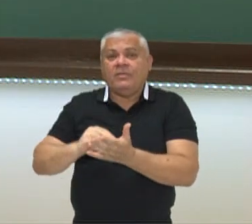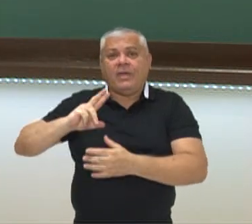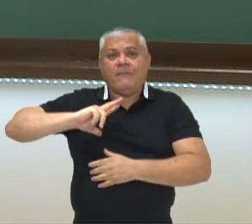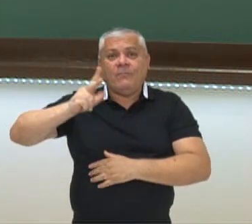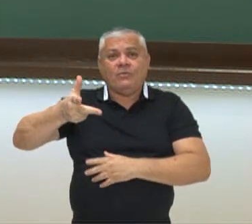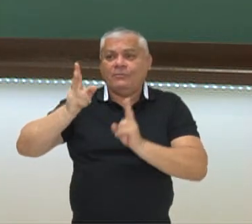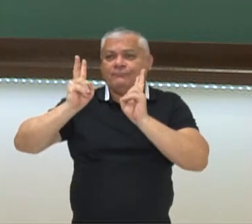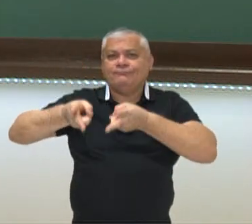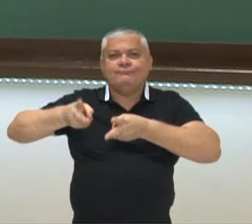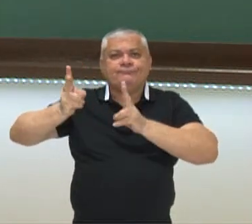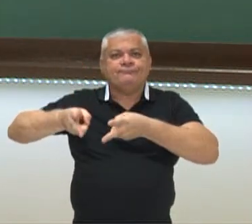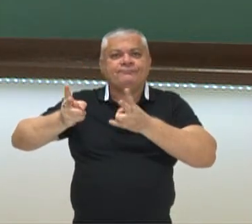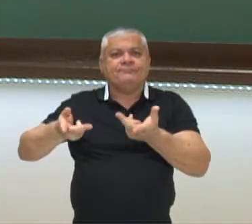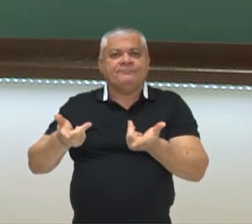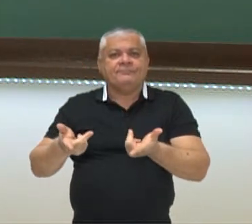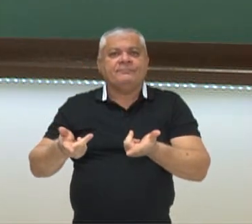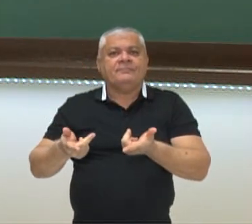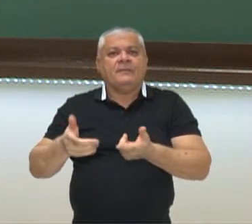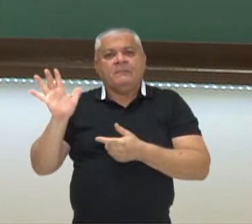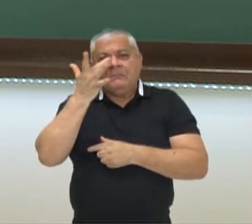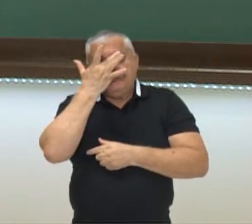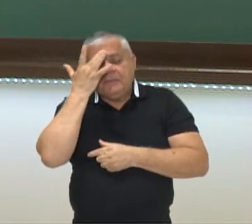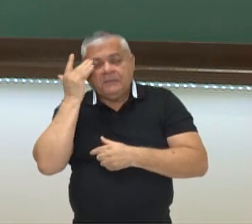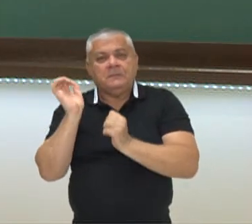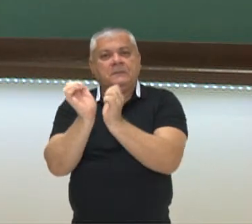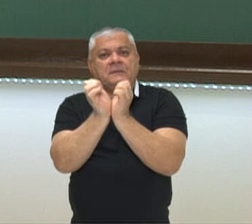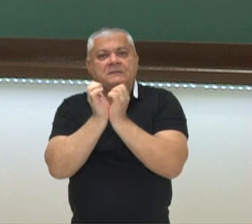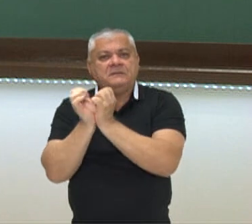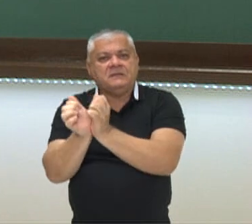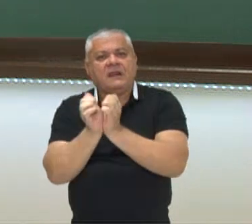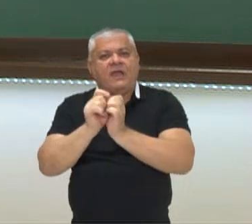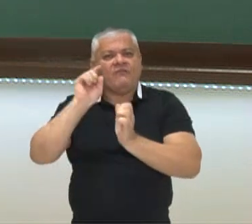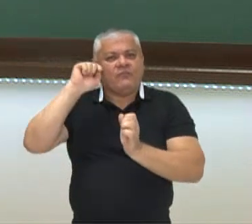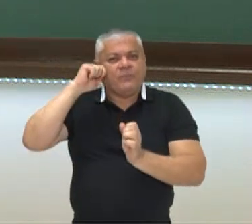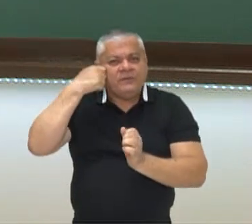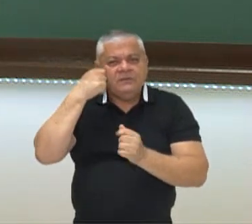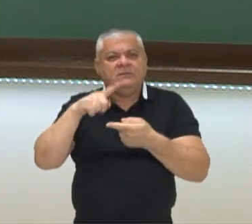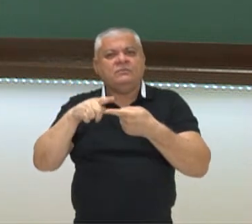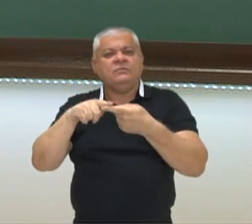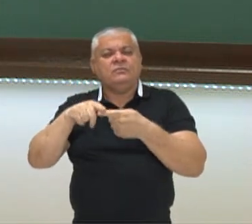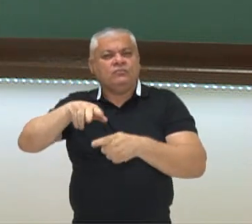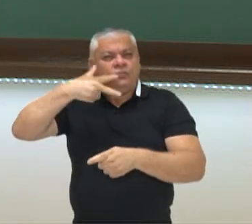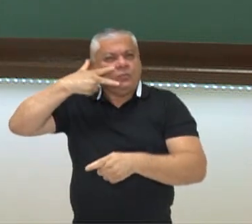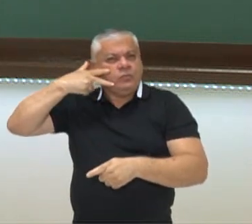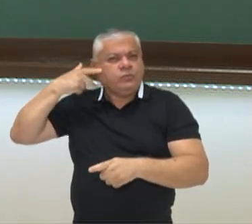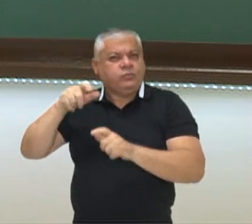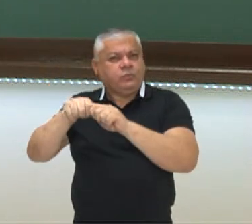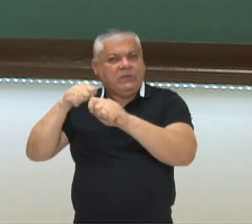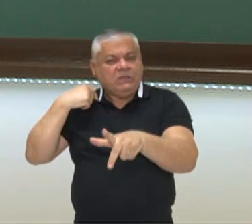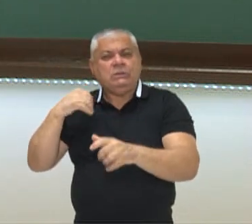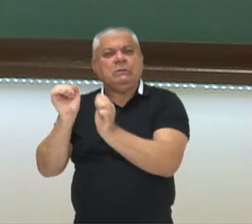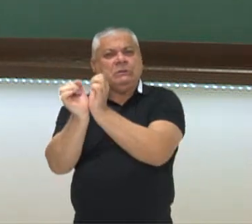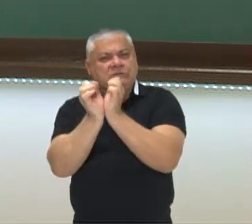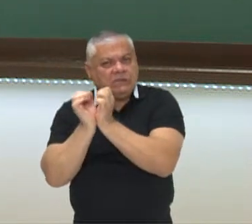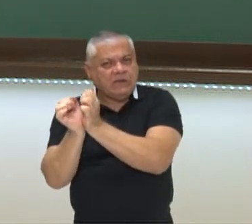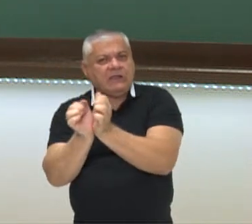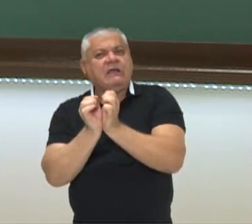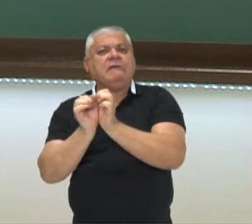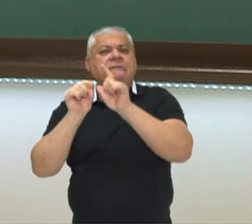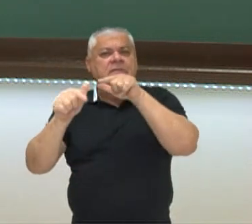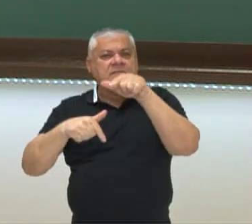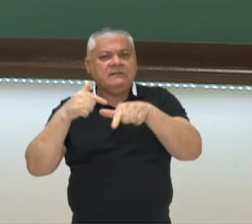né, de Portugal em relação, né, a esse novo Brasil, esse novo país, né,